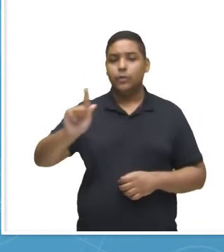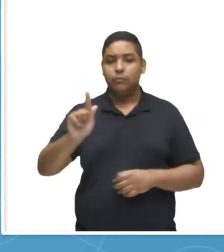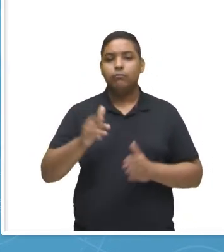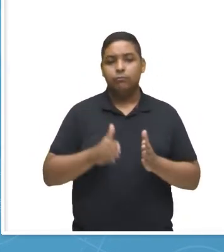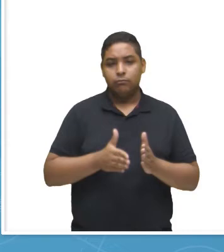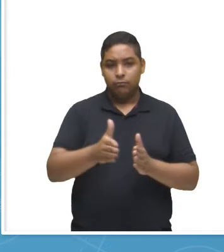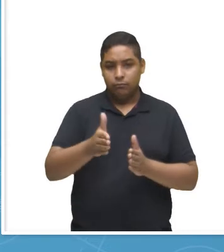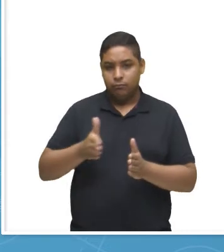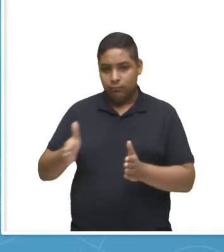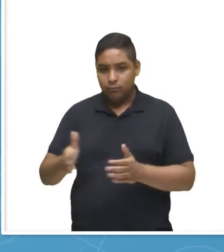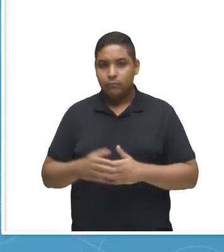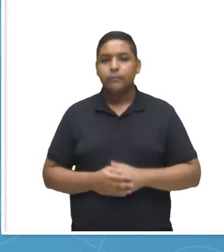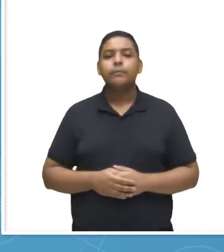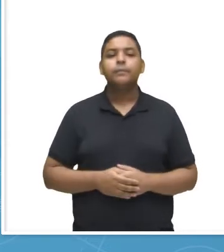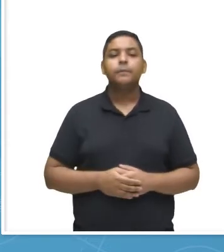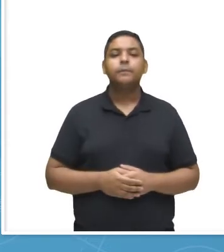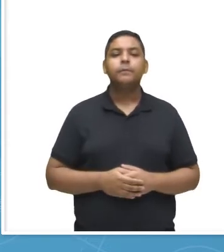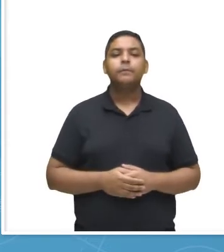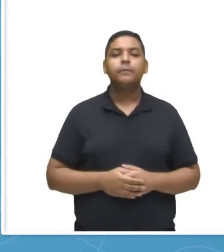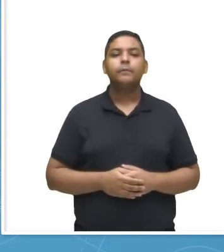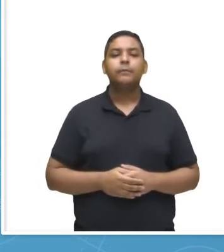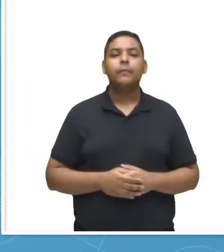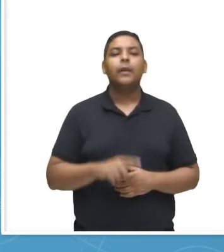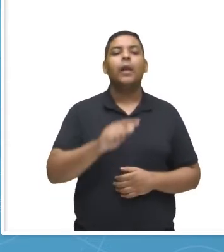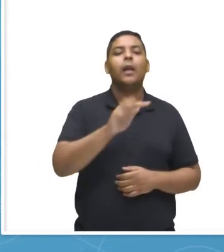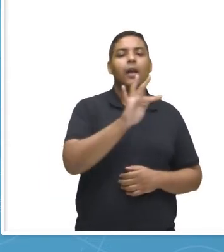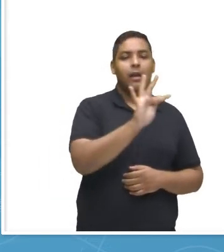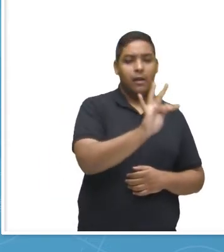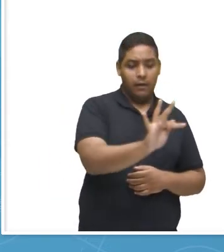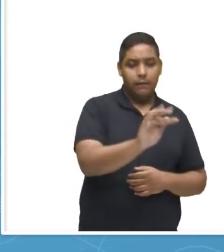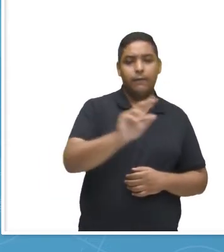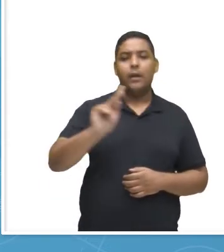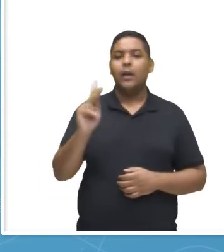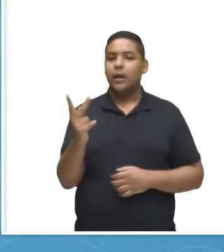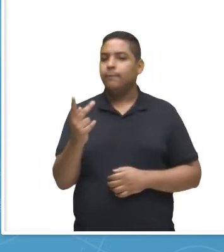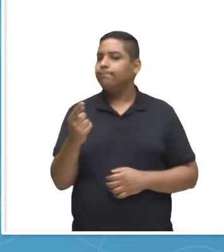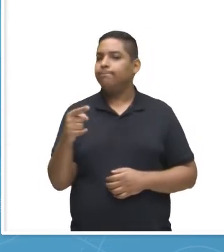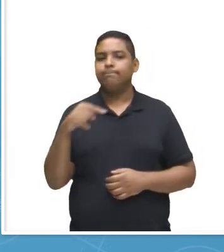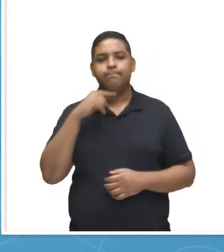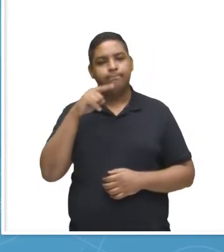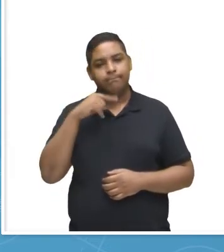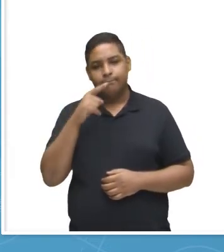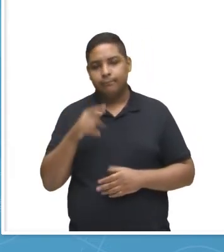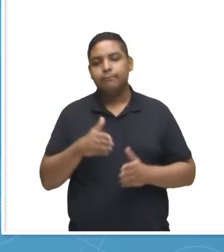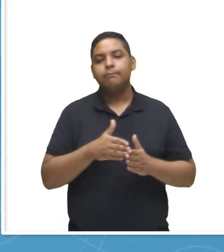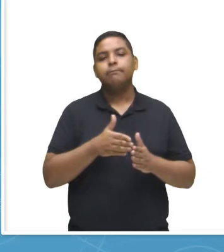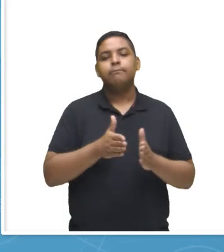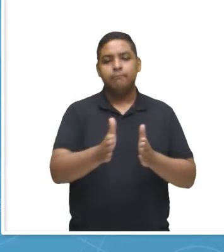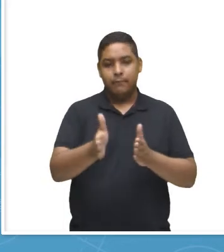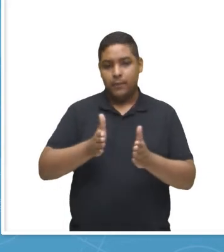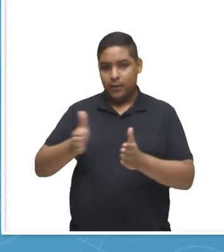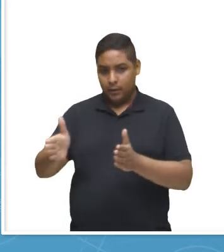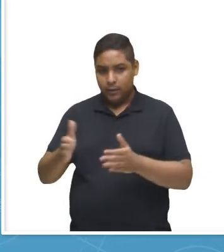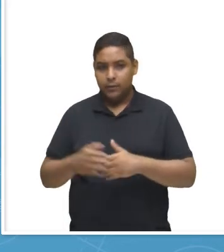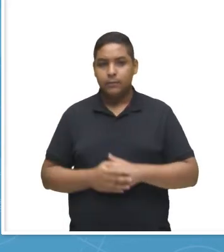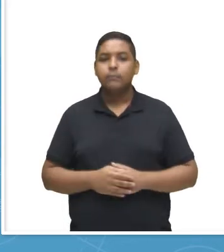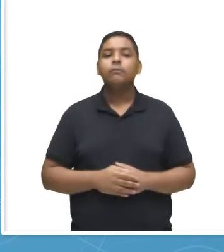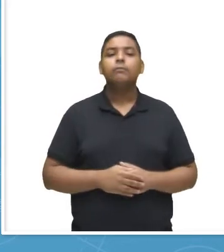as retas F e H não são paralelas. Letra C, as retas H e J são